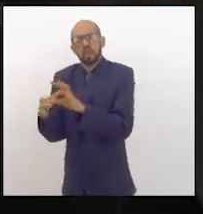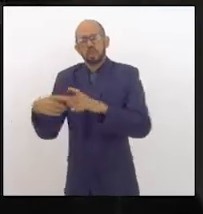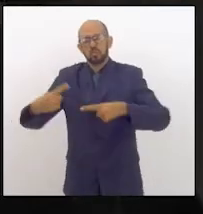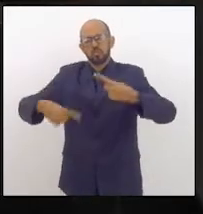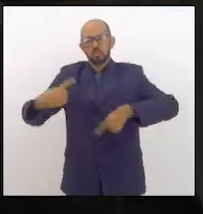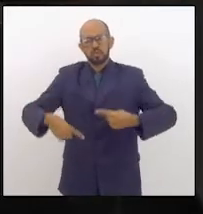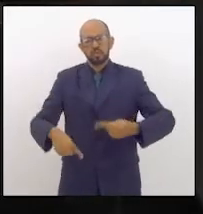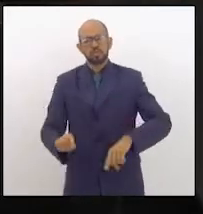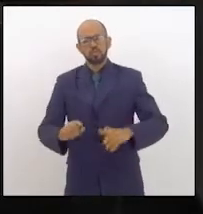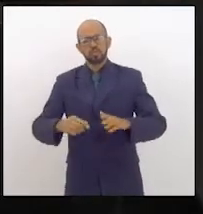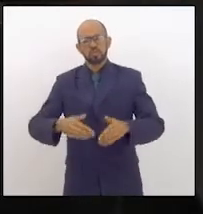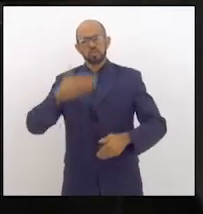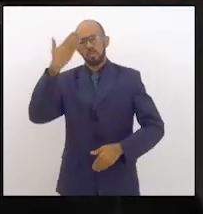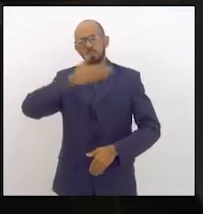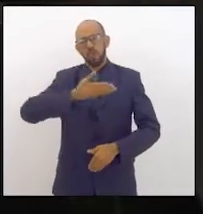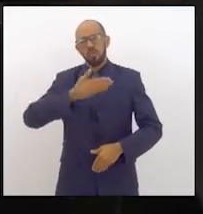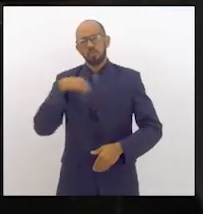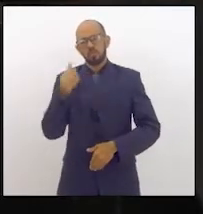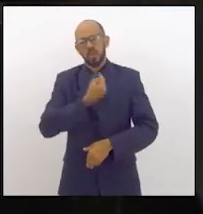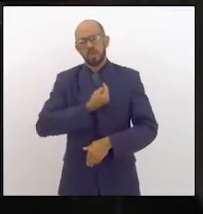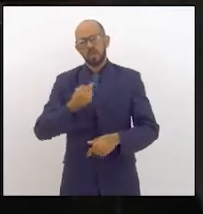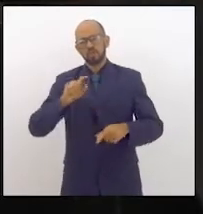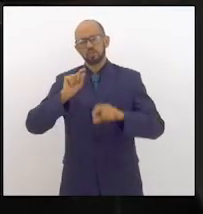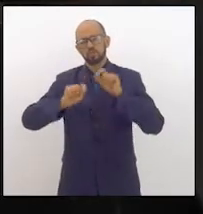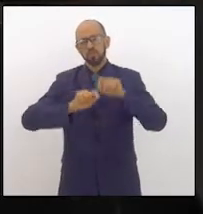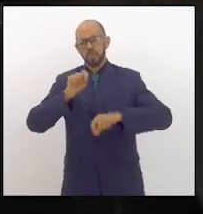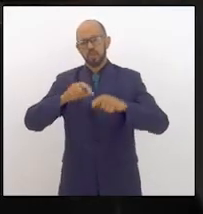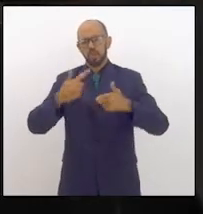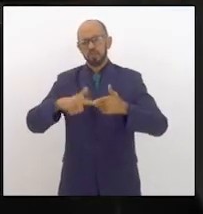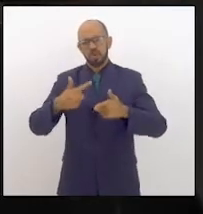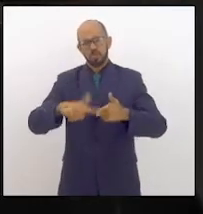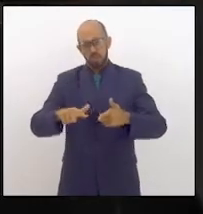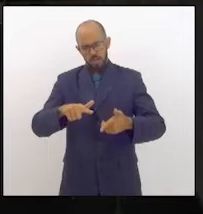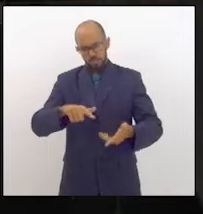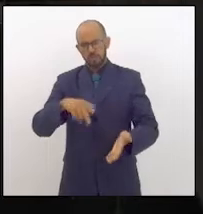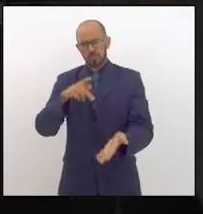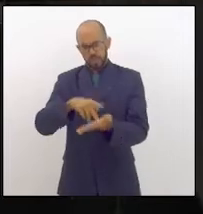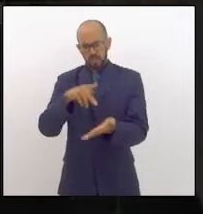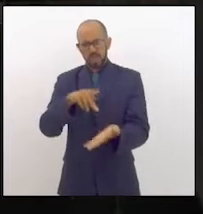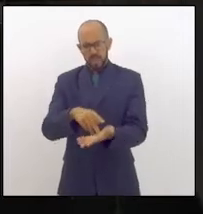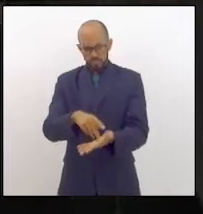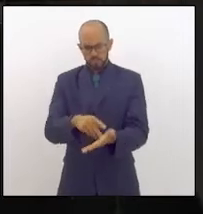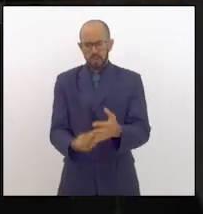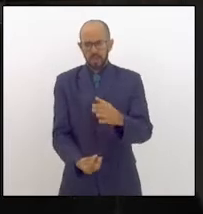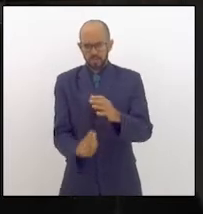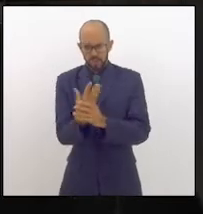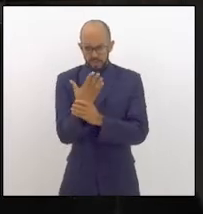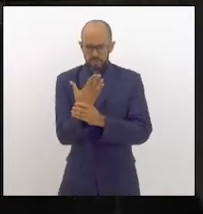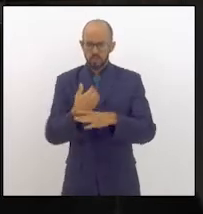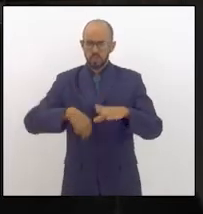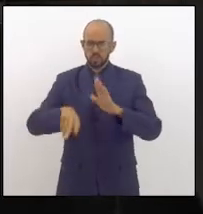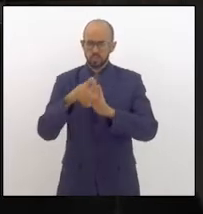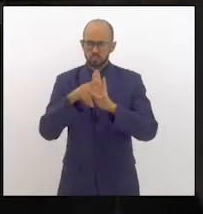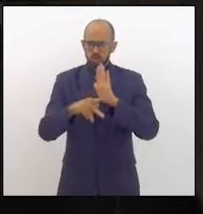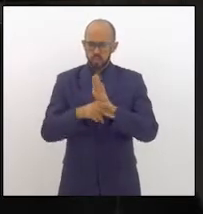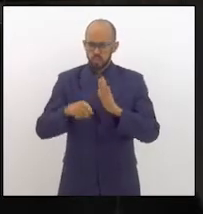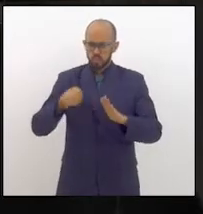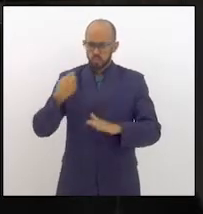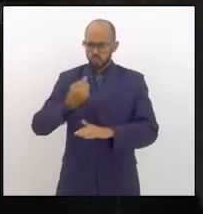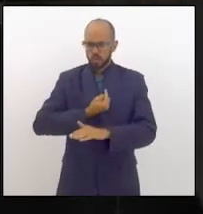nos mostra que ver da Oi gente o problema e o caos com a implantação dos nossos projetos